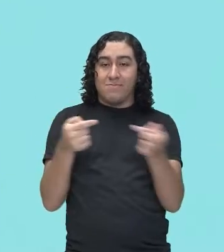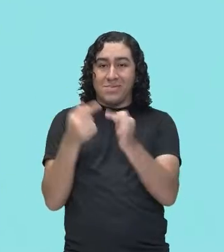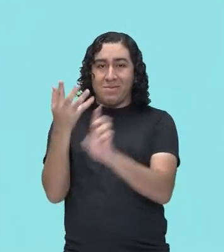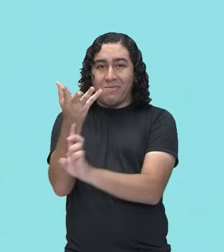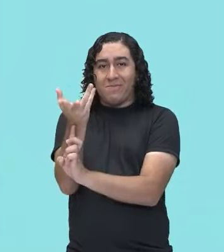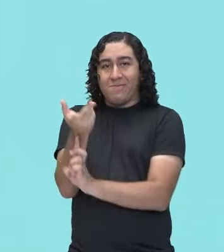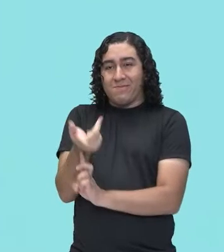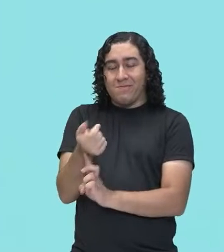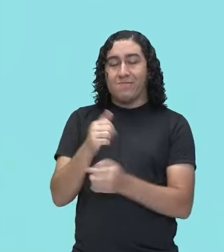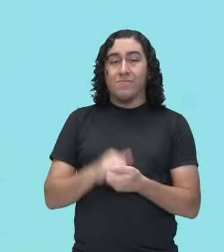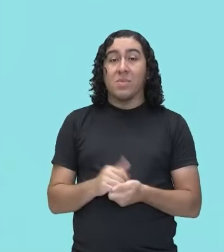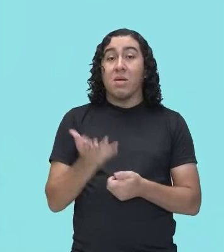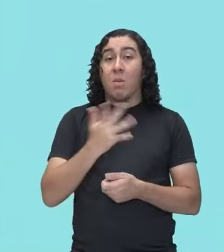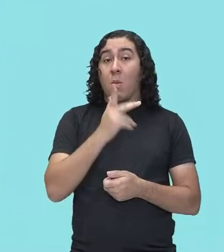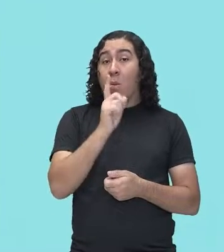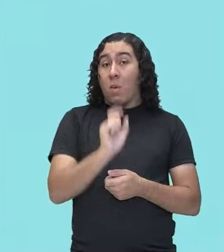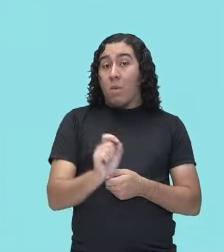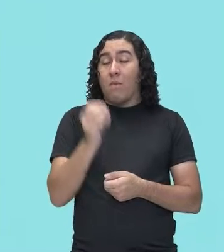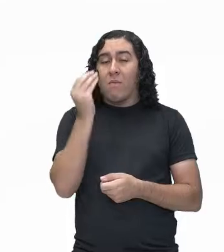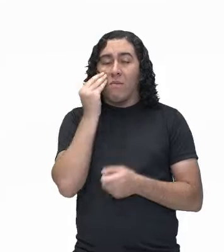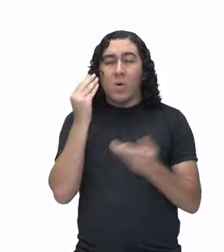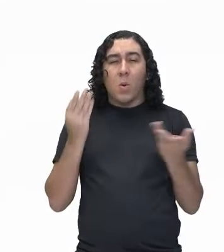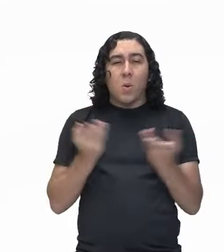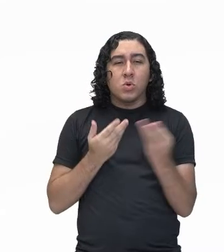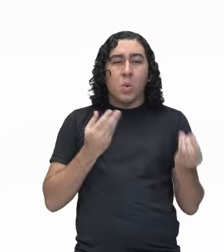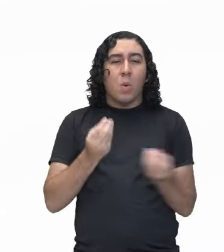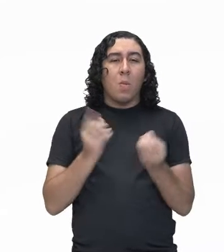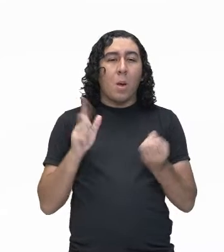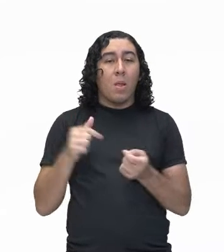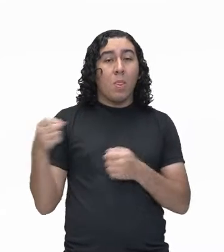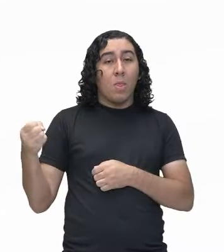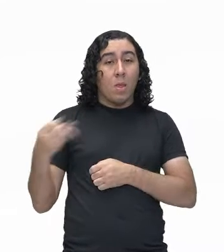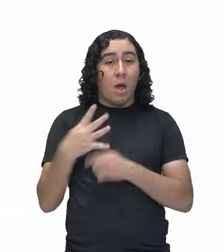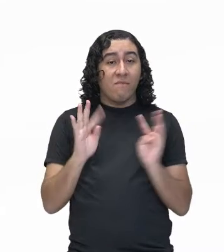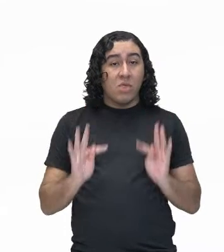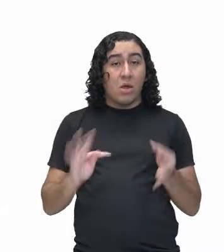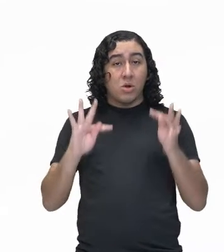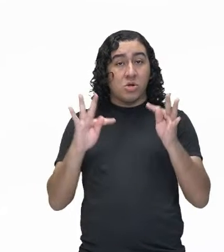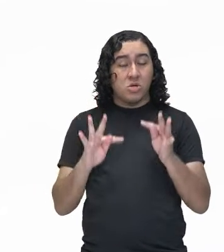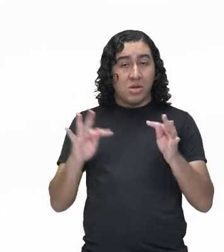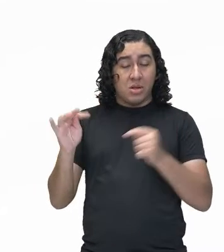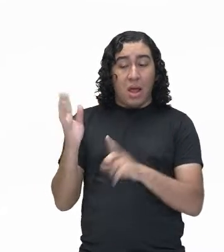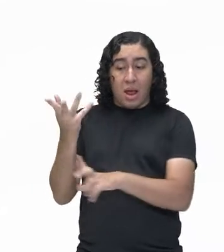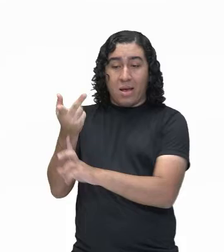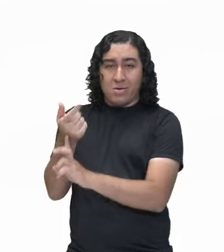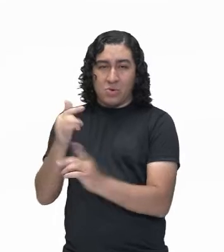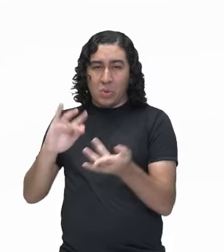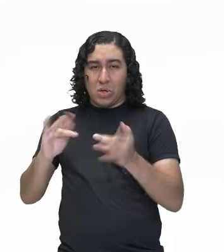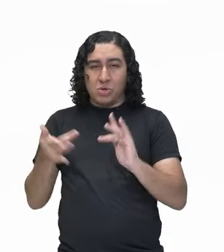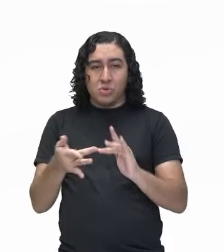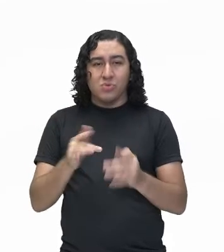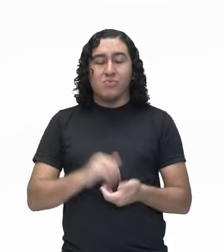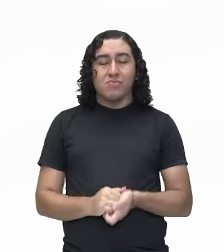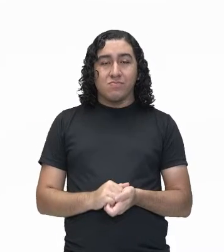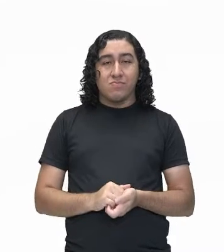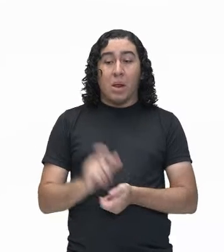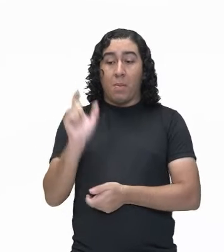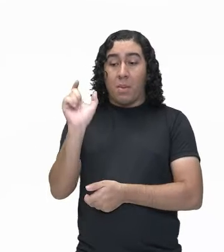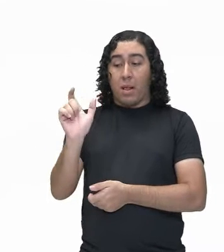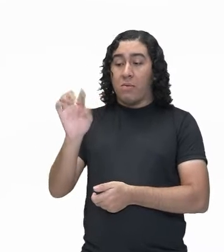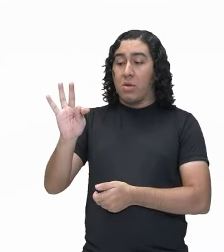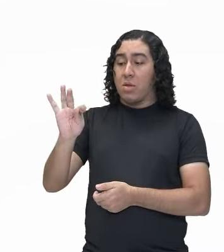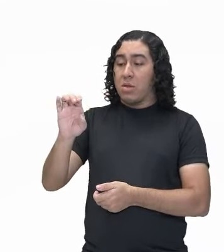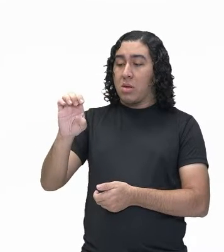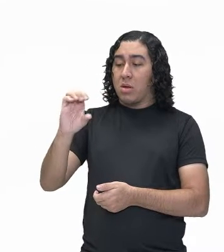vamos ver como é que são essas novas tecnologias na arte. Bem, o termo tecnologia